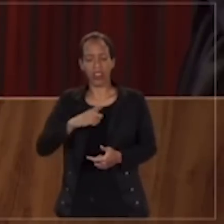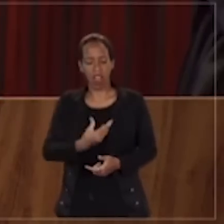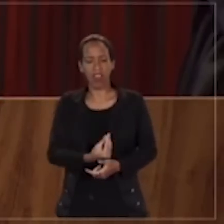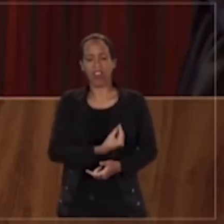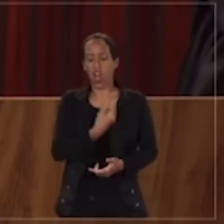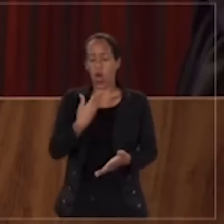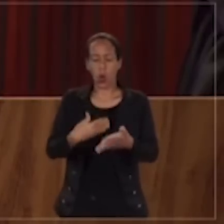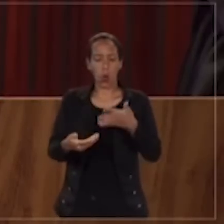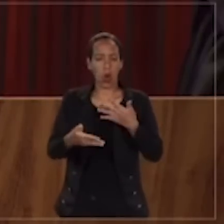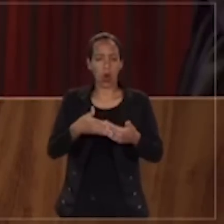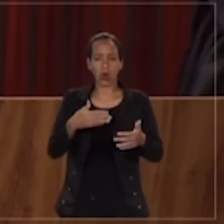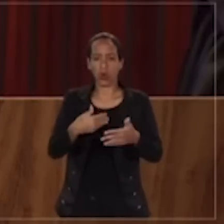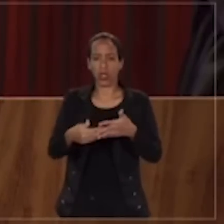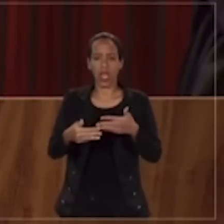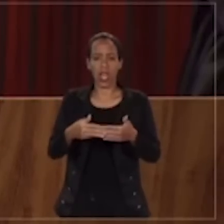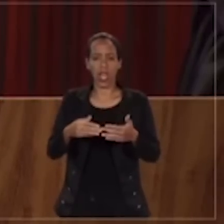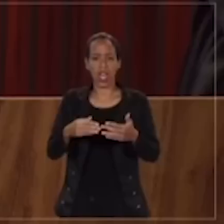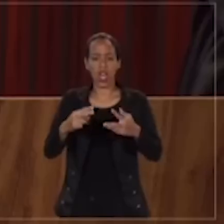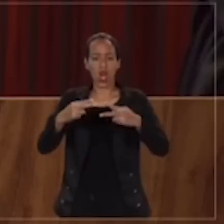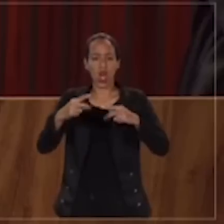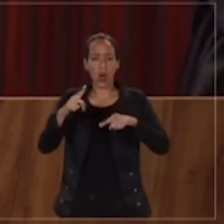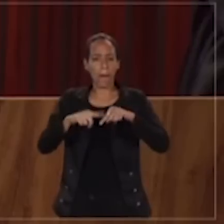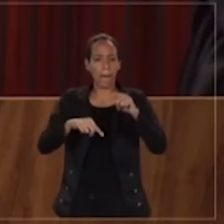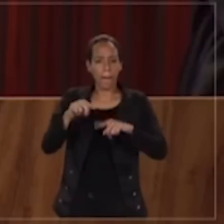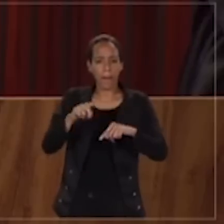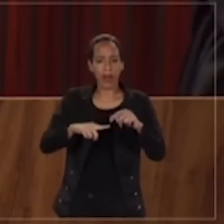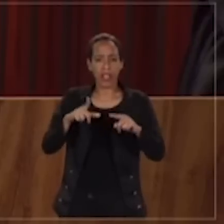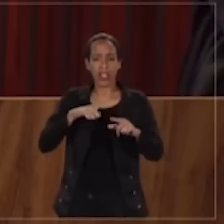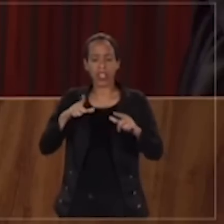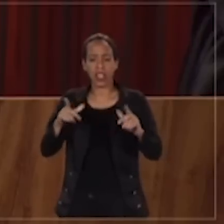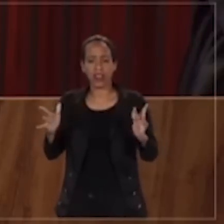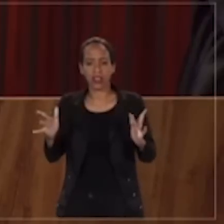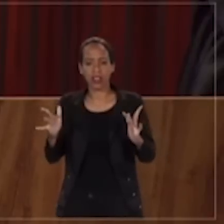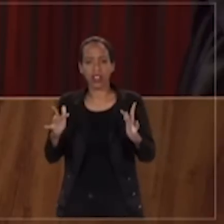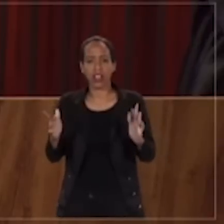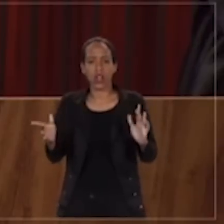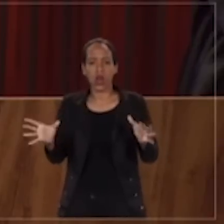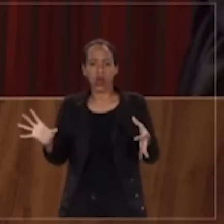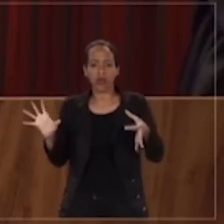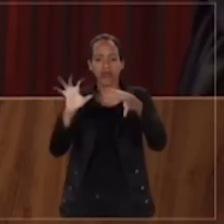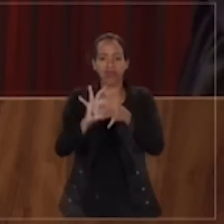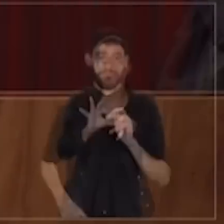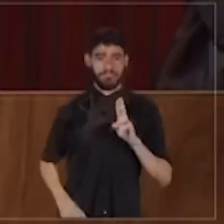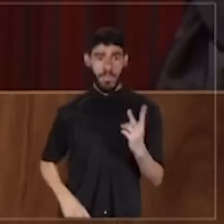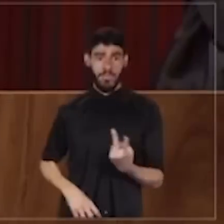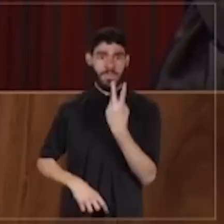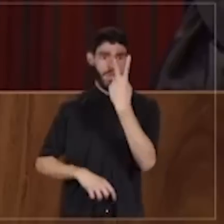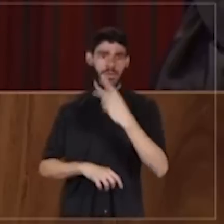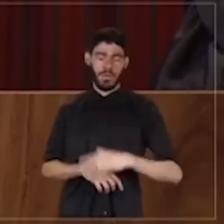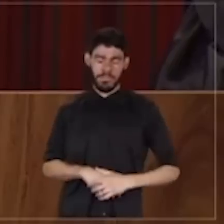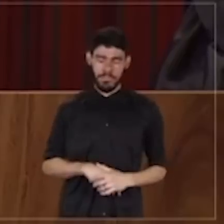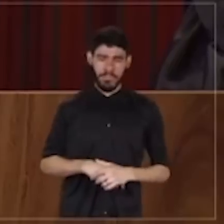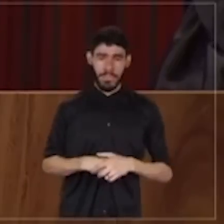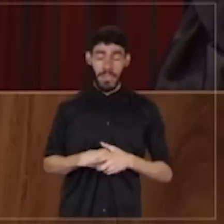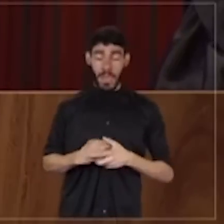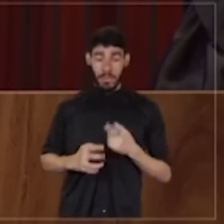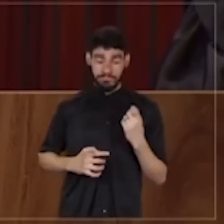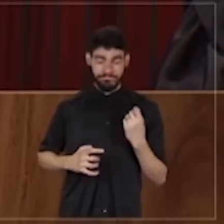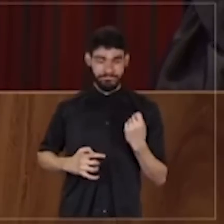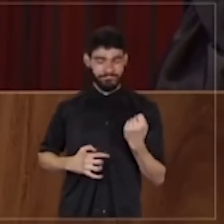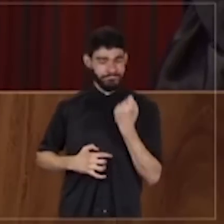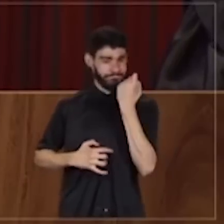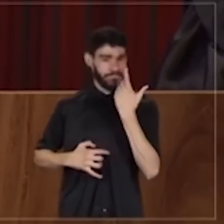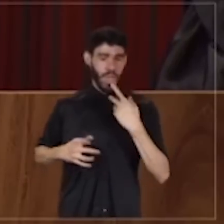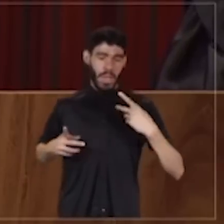autos qualquer elemento que efetivamente vincule Jair Messias Bolsonaro a tais fatos. Fato é que a intensidade